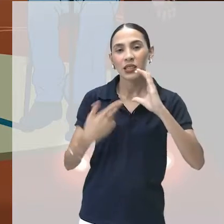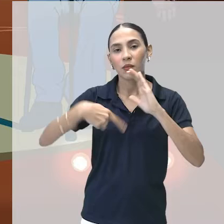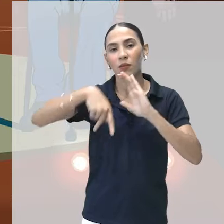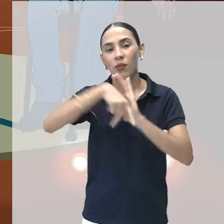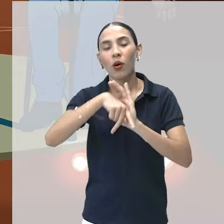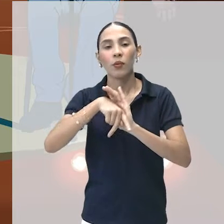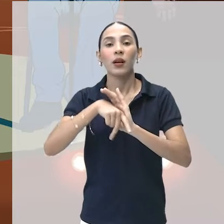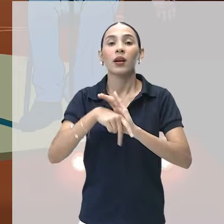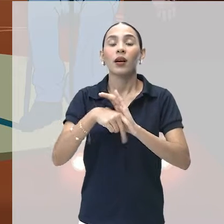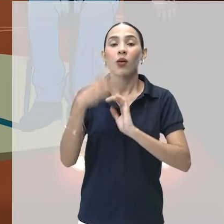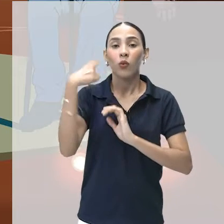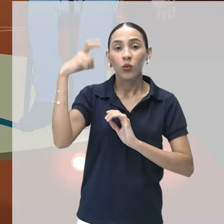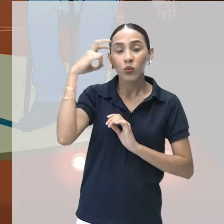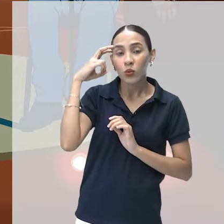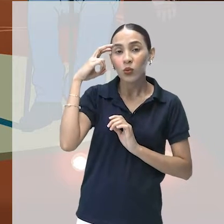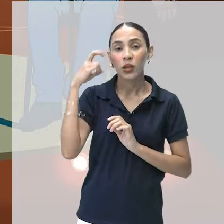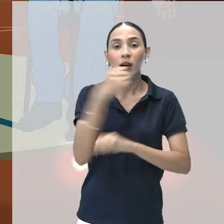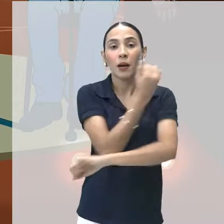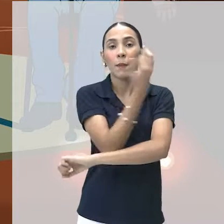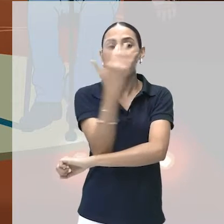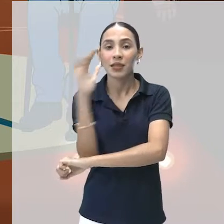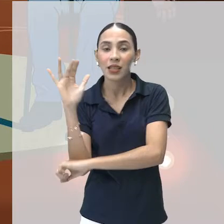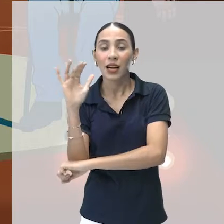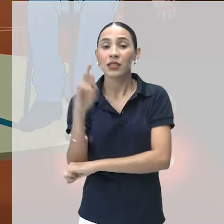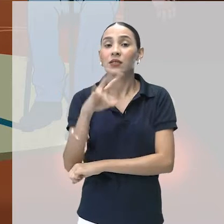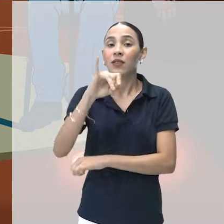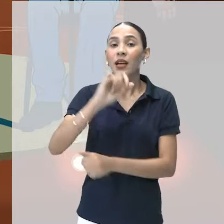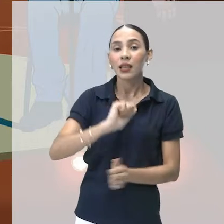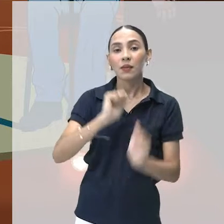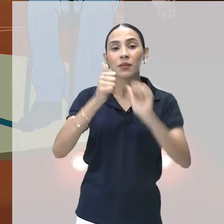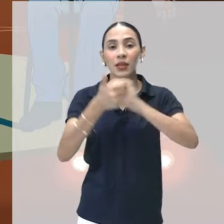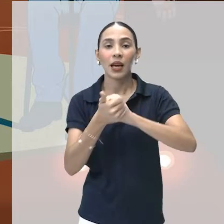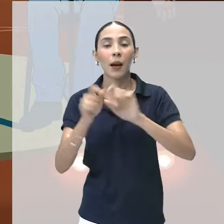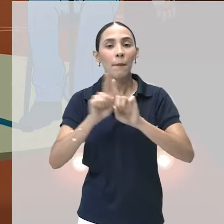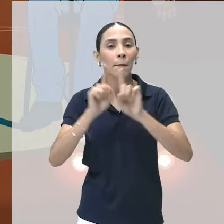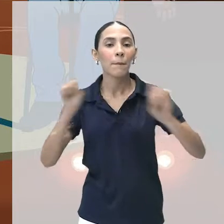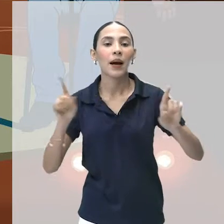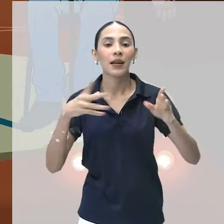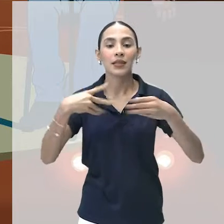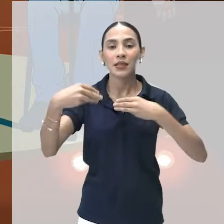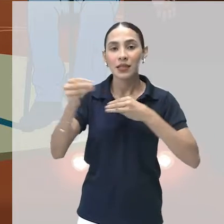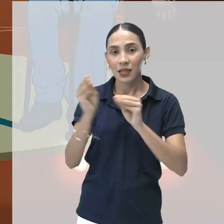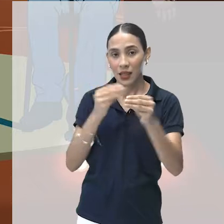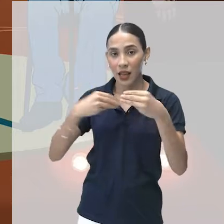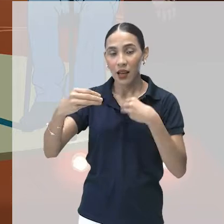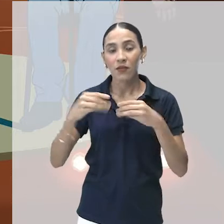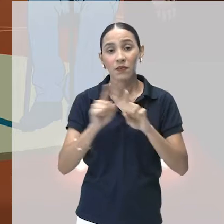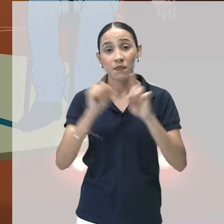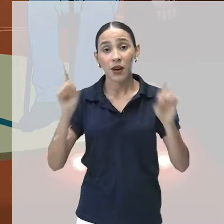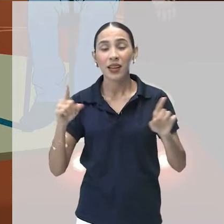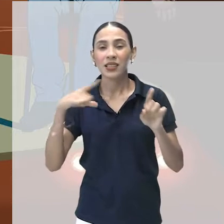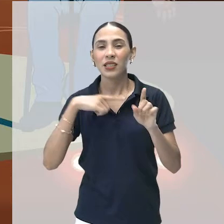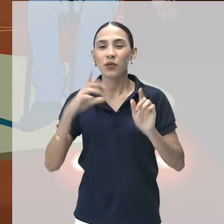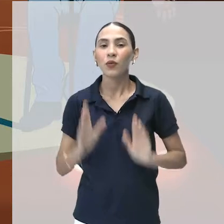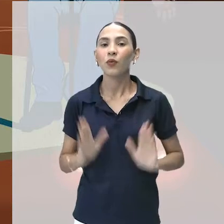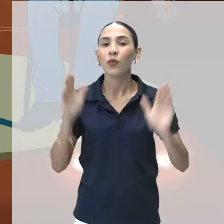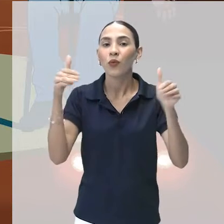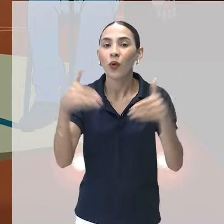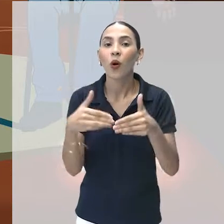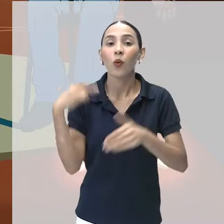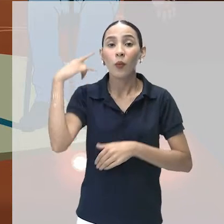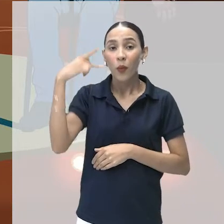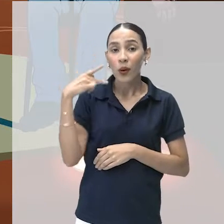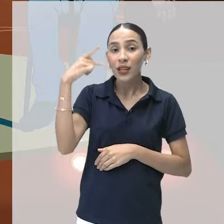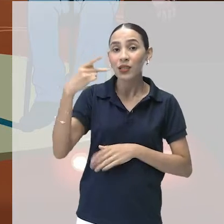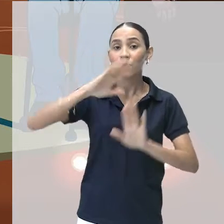da nossa paisagem e vai aderir, mas de uma forma muito mais leve, mas com um teor